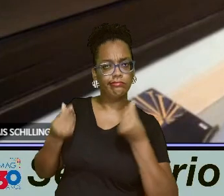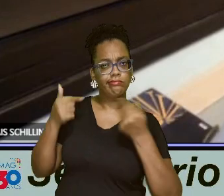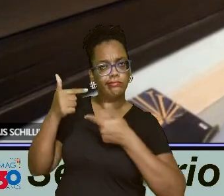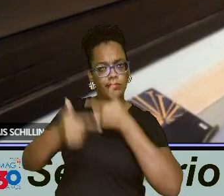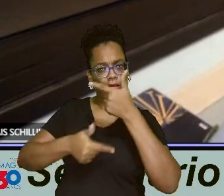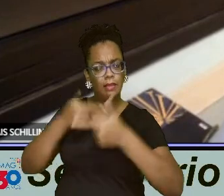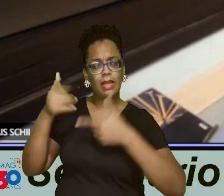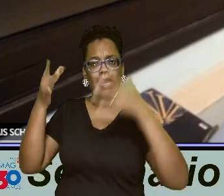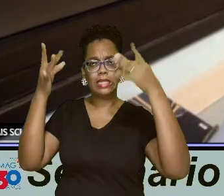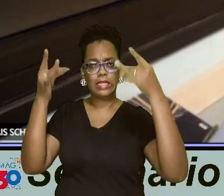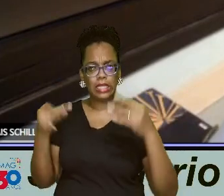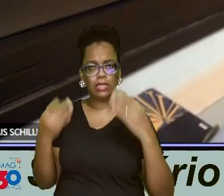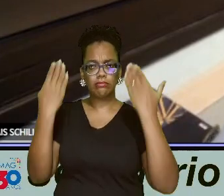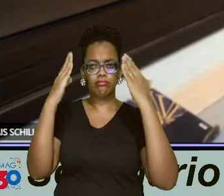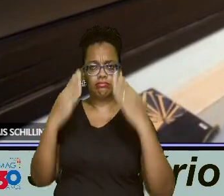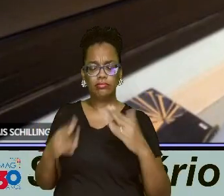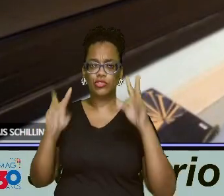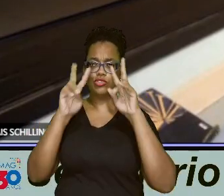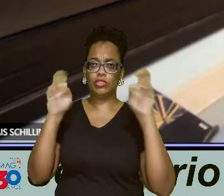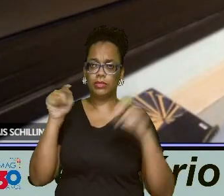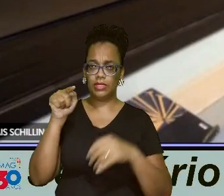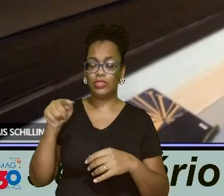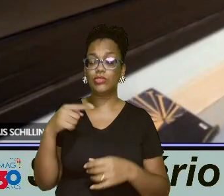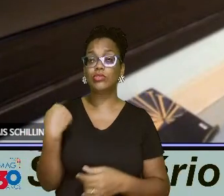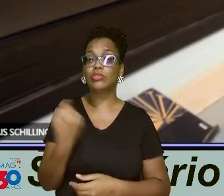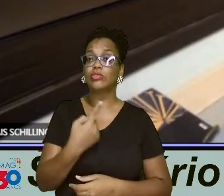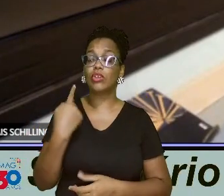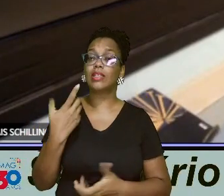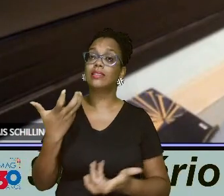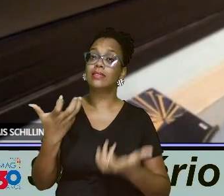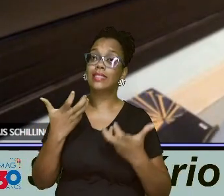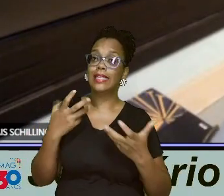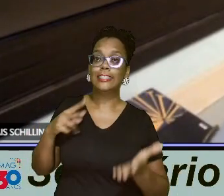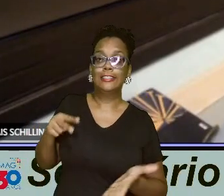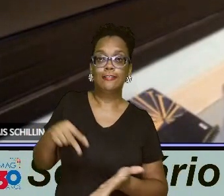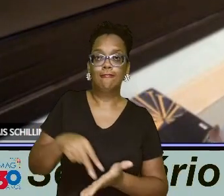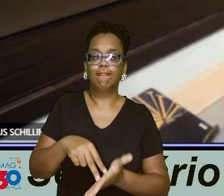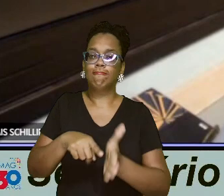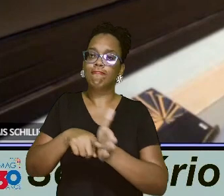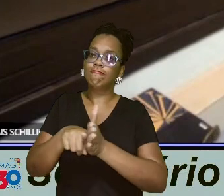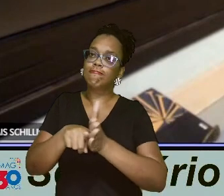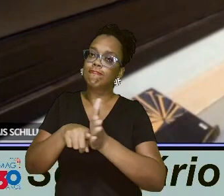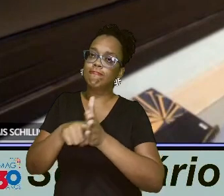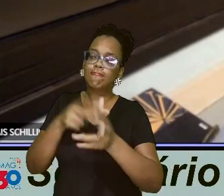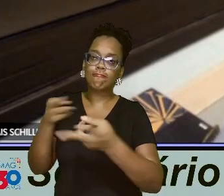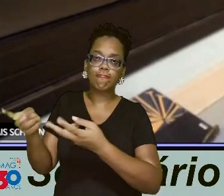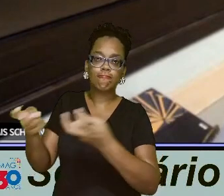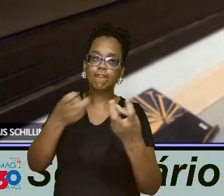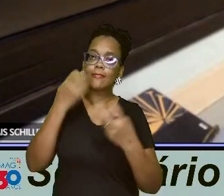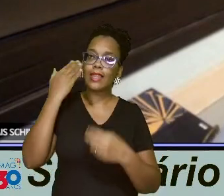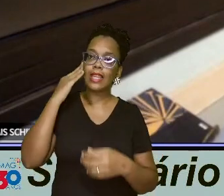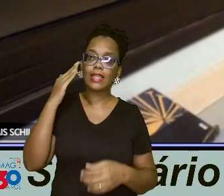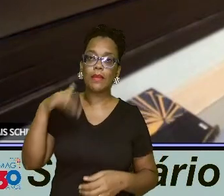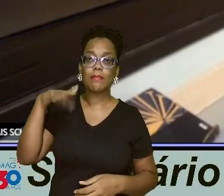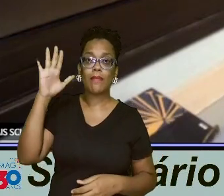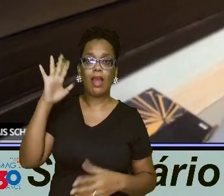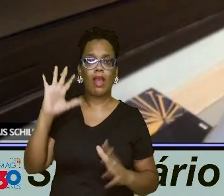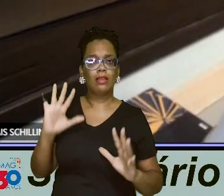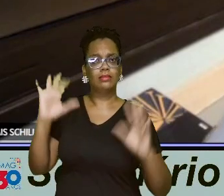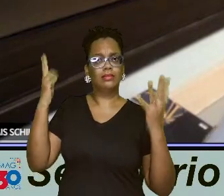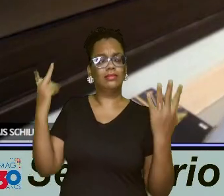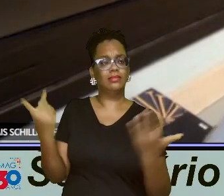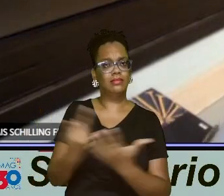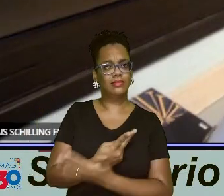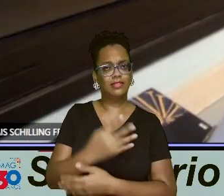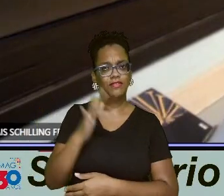trabalhar com dados também sobre isso, e nós então nos colocamos numa condição de precisar buscar entender um pouco mais esse fenômeno. E